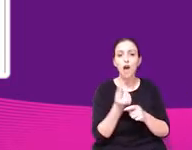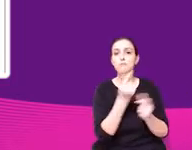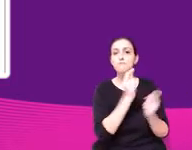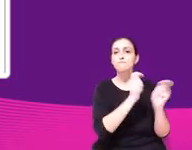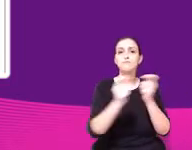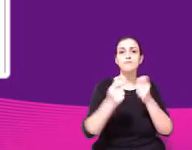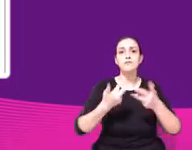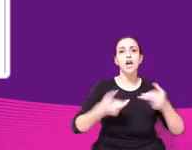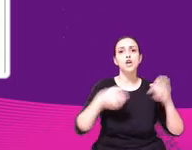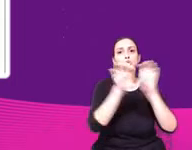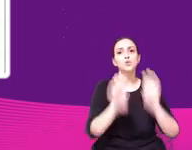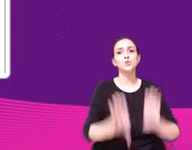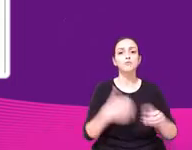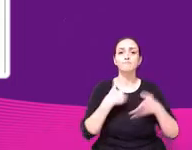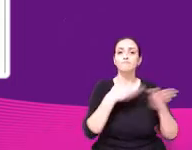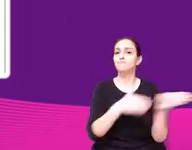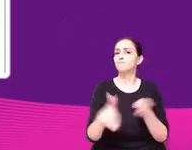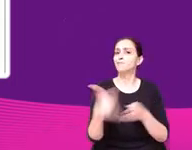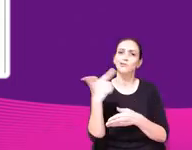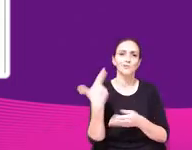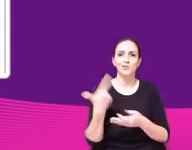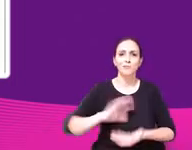estrutura organizada dos transplantes.